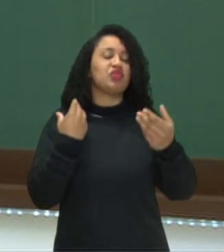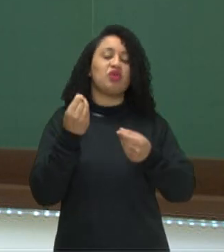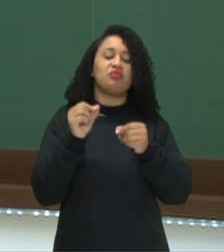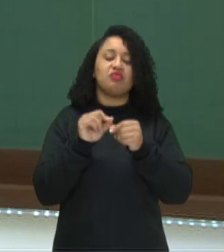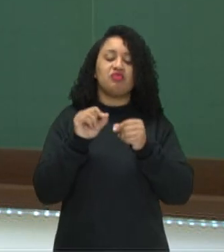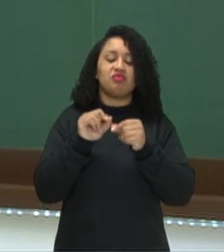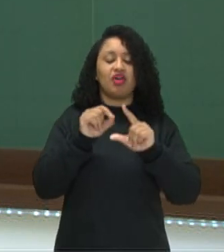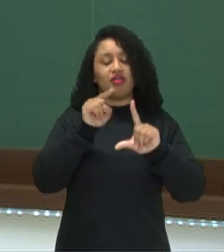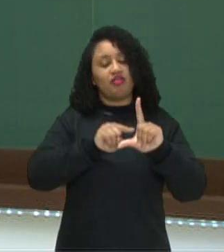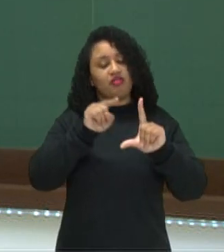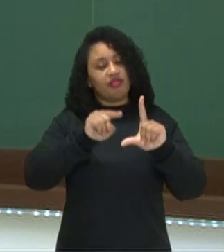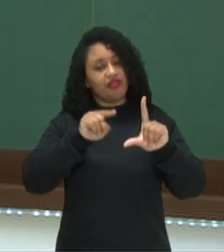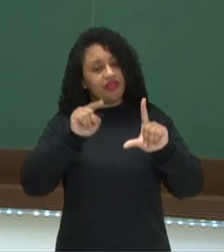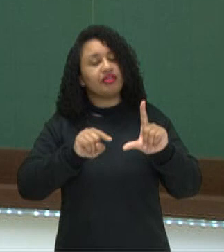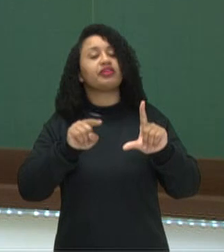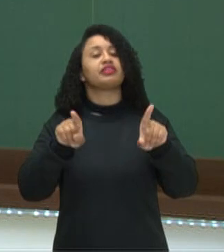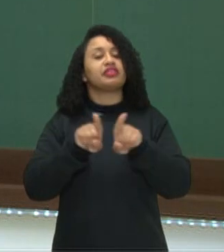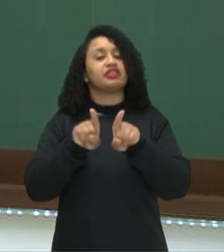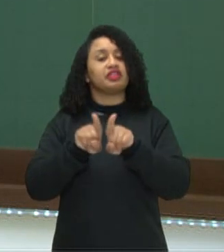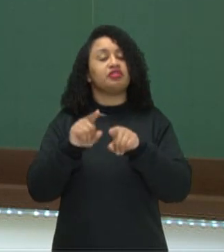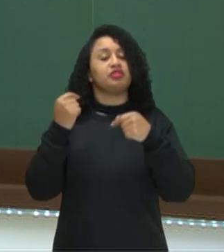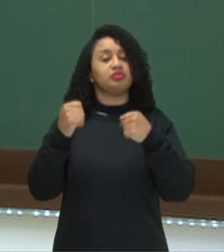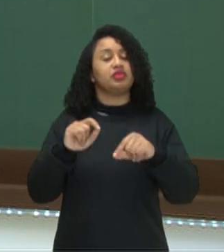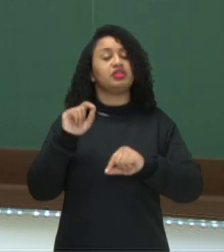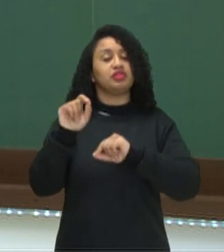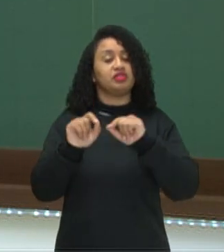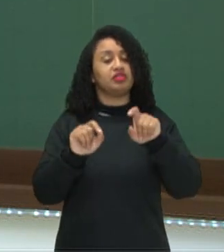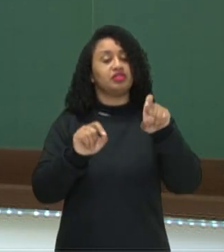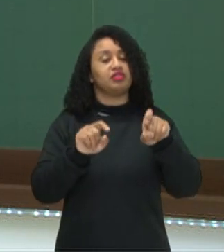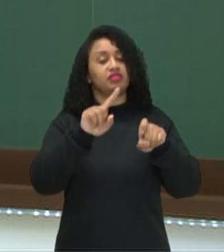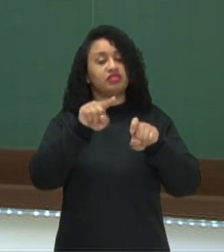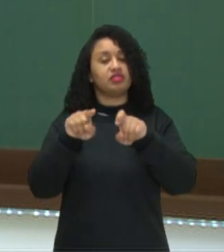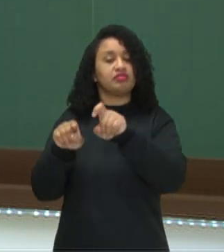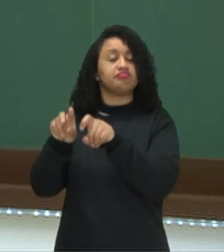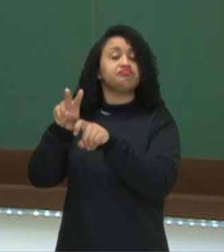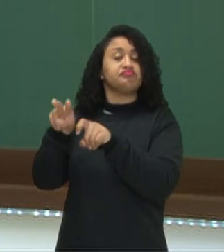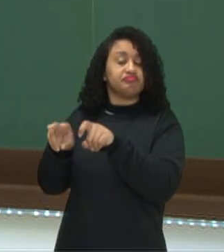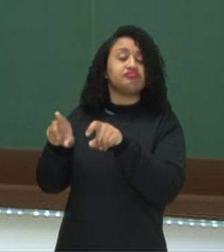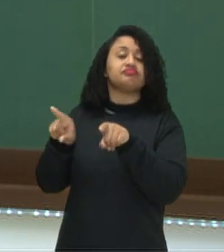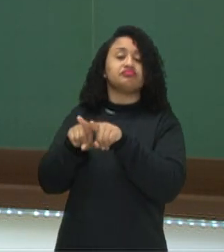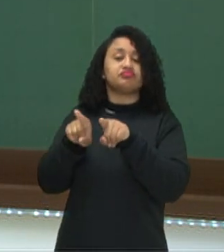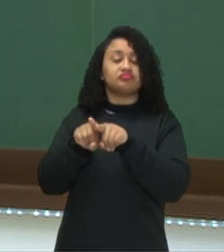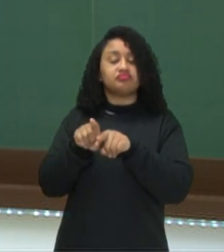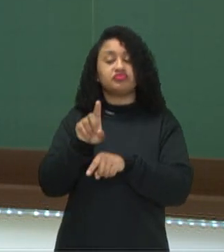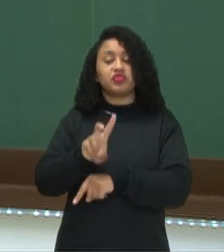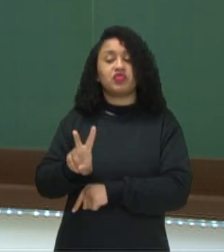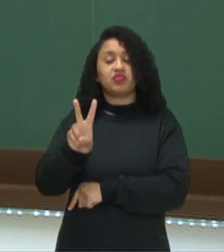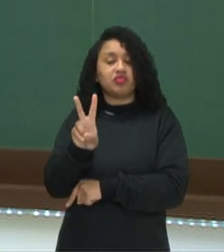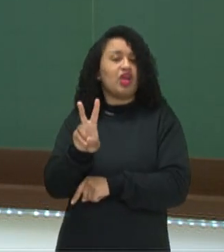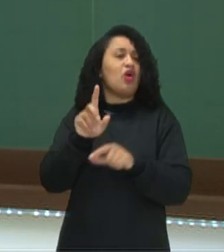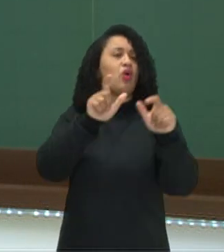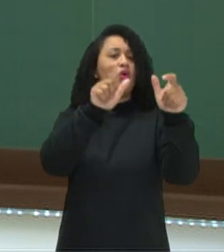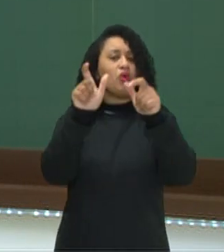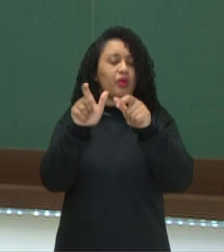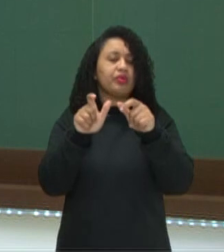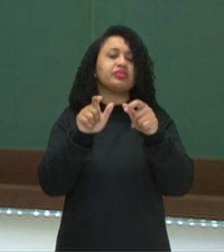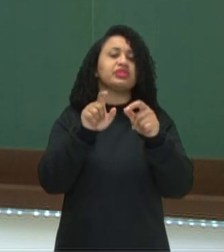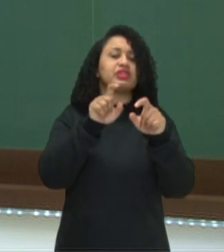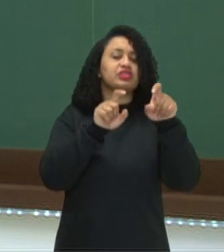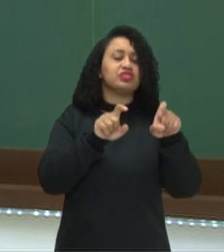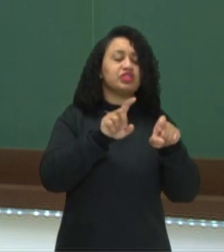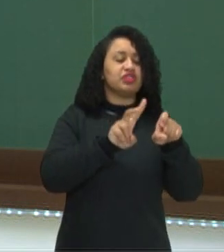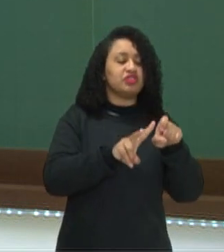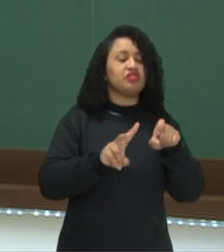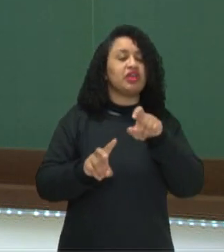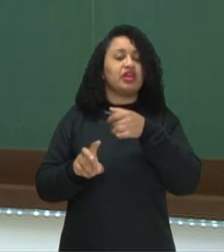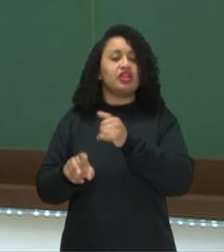gráfico. Construção do gráfico, preciso raízes, coordenadas do vértice e também, para construir ele de uma